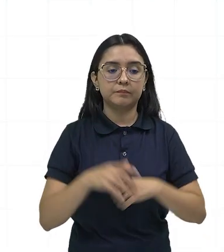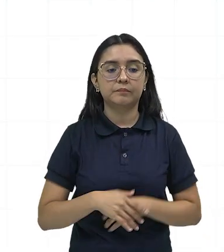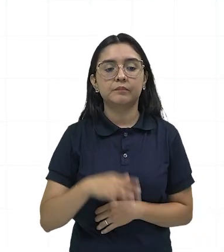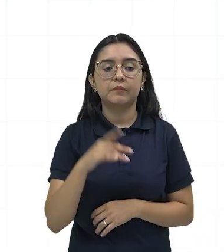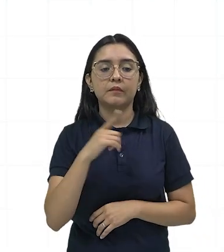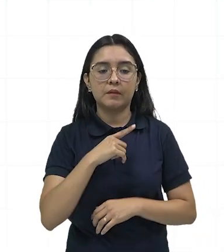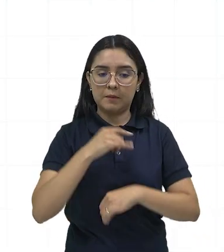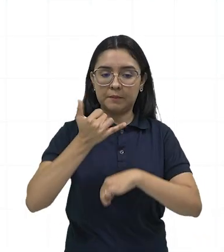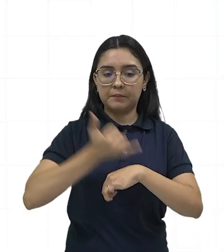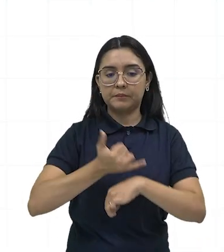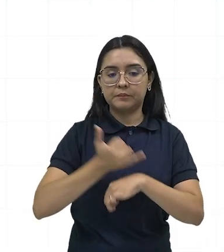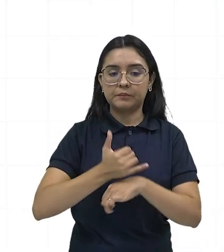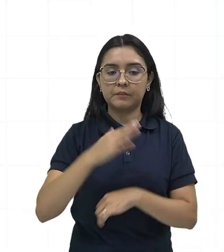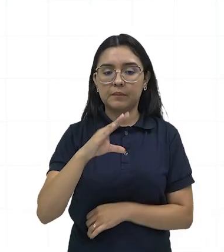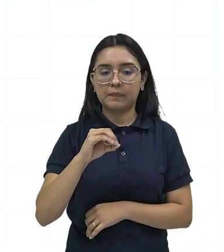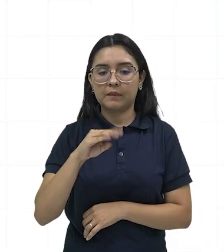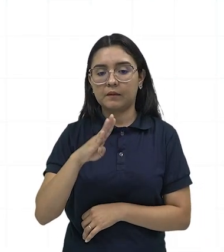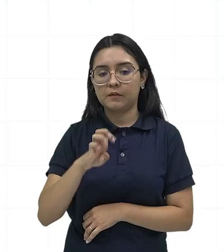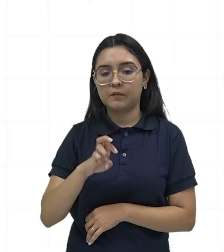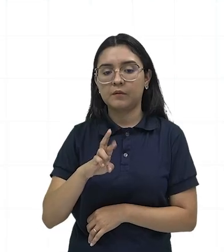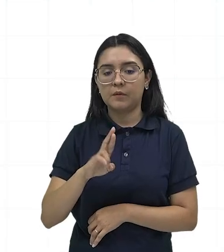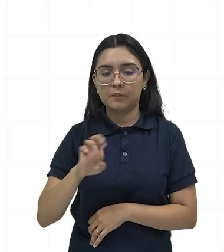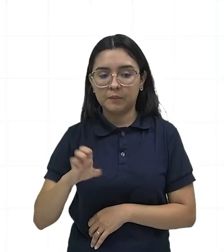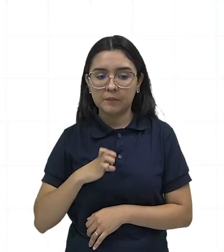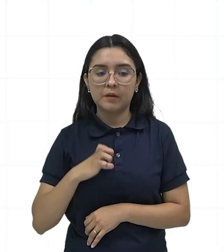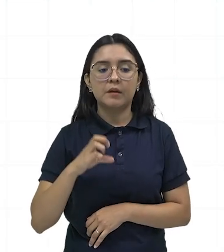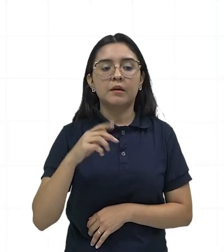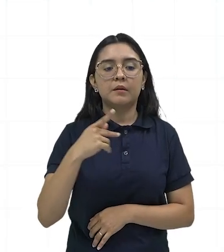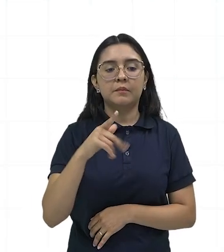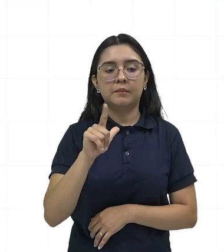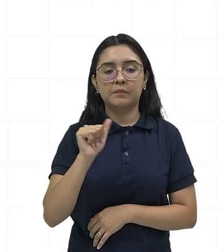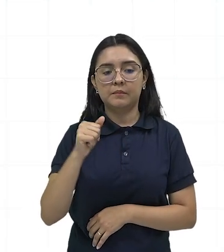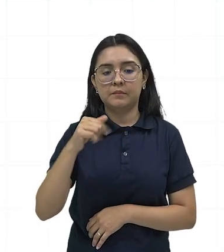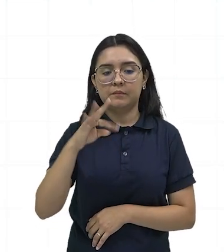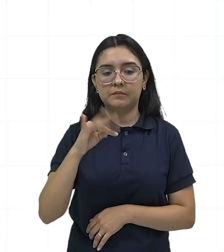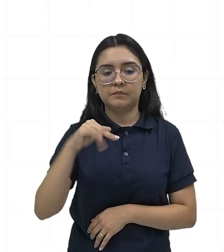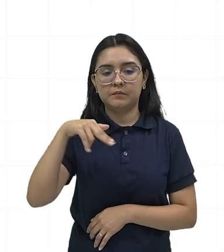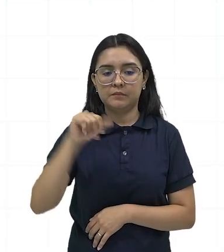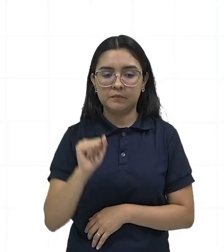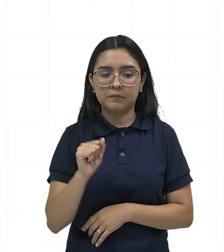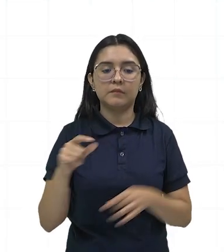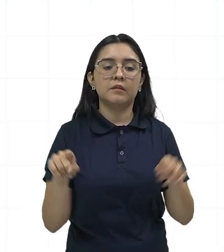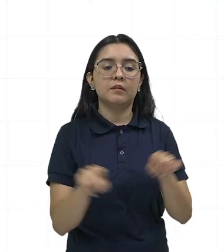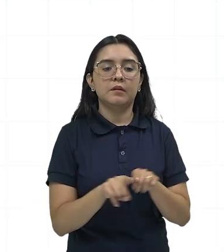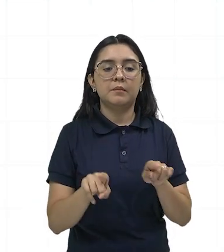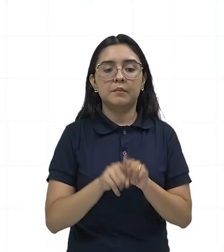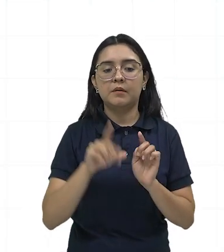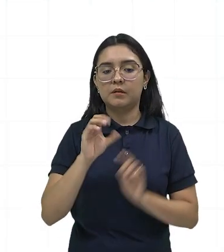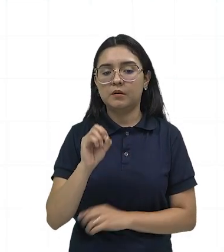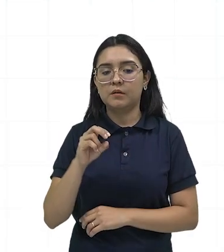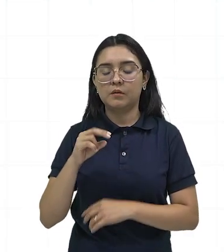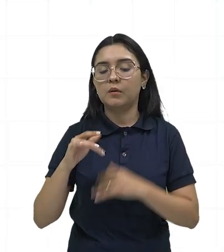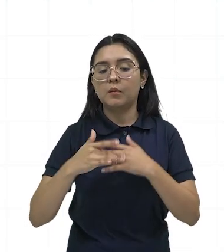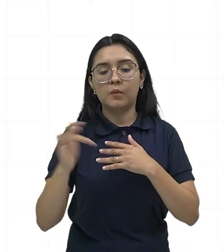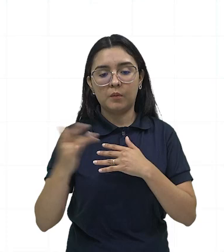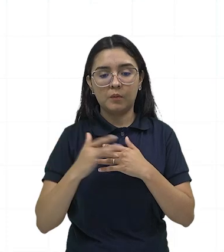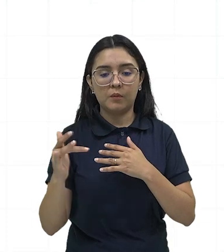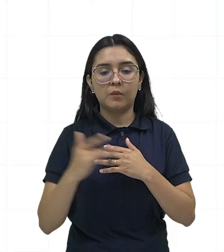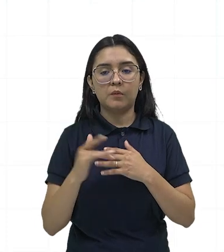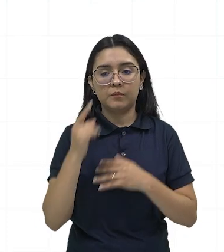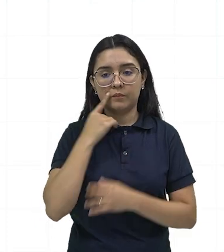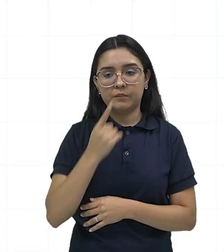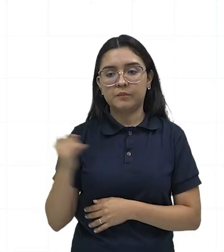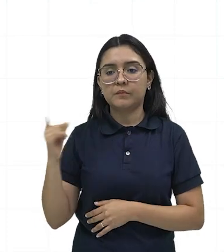como cobre, platina e ouro são bons condutores. E aí, na nossa imagem, nós temos os fios